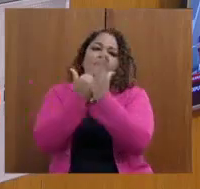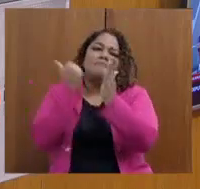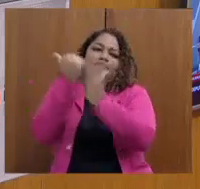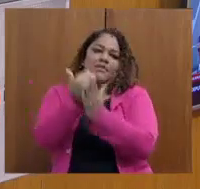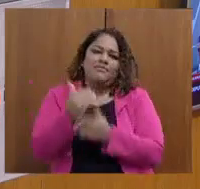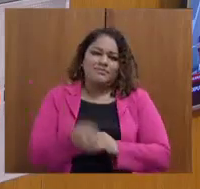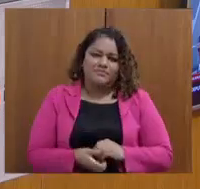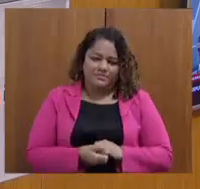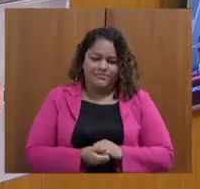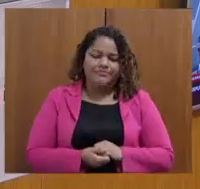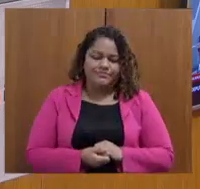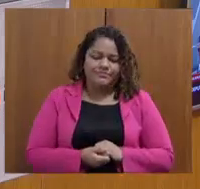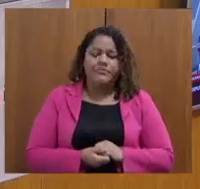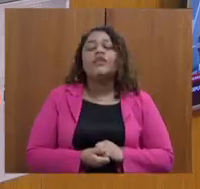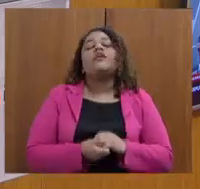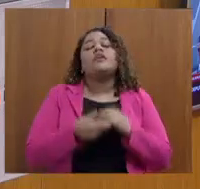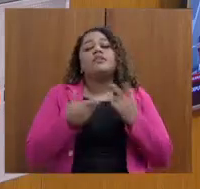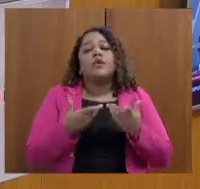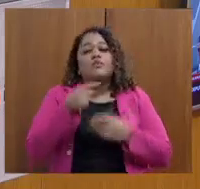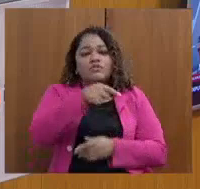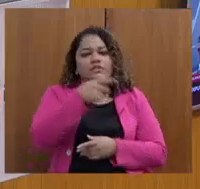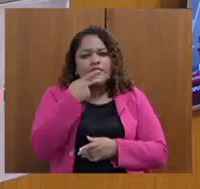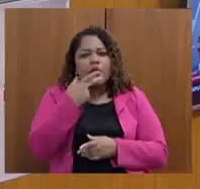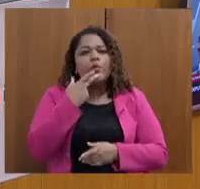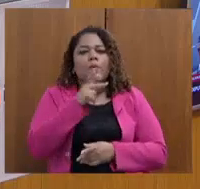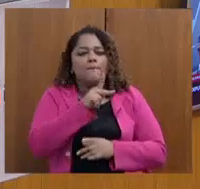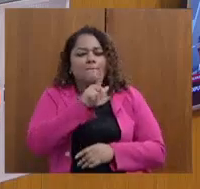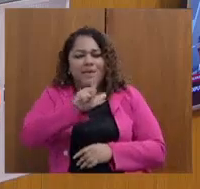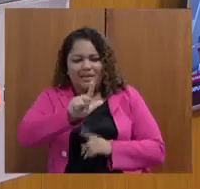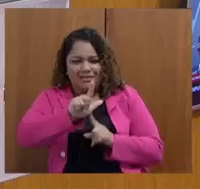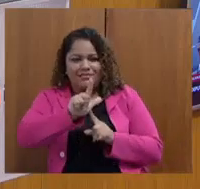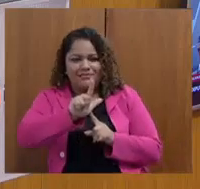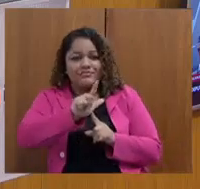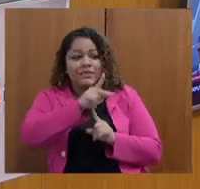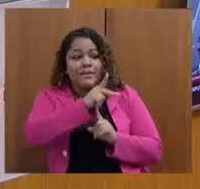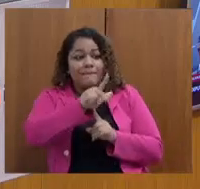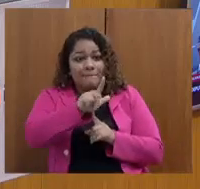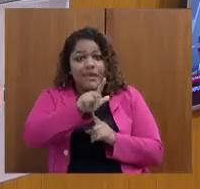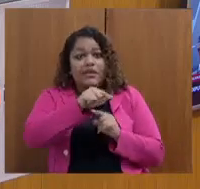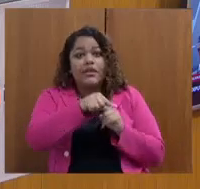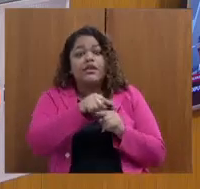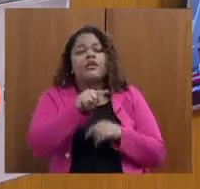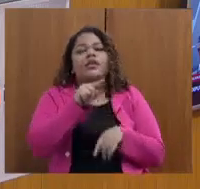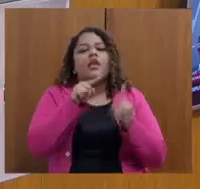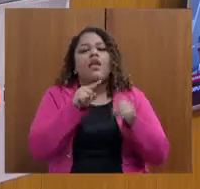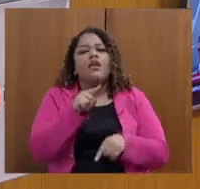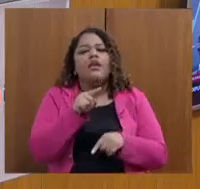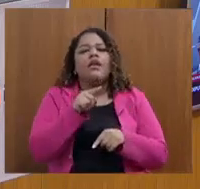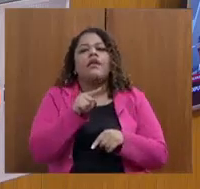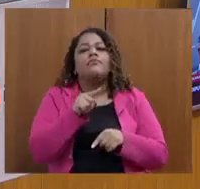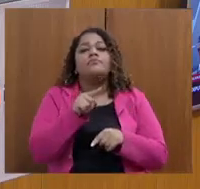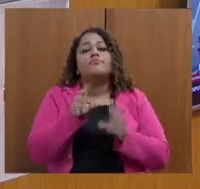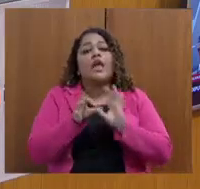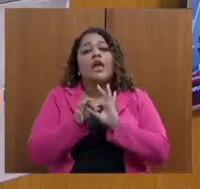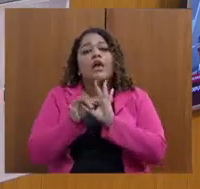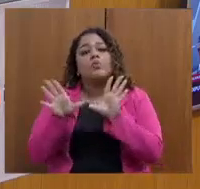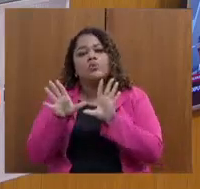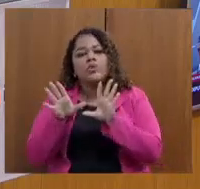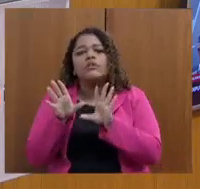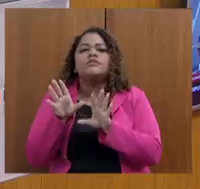PL que você citou né é o PL que autoriza o banco BMG